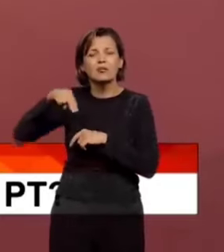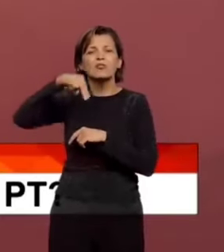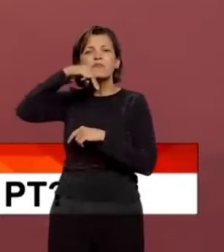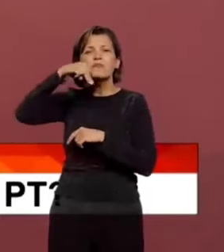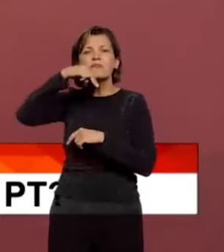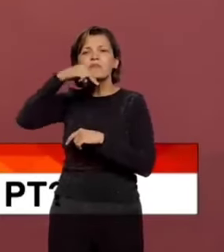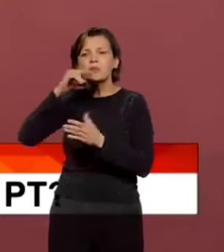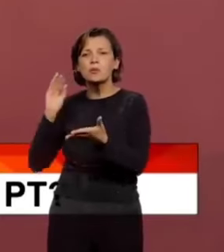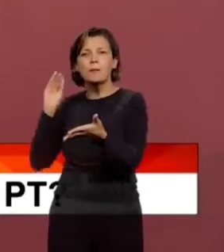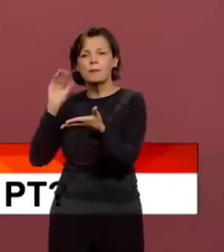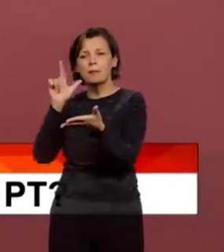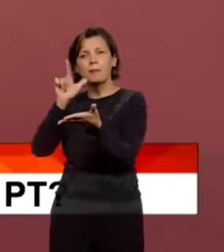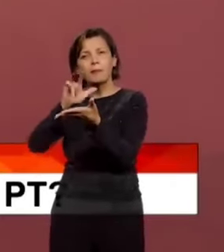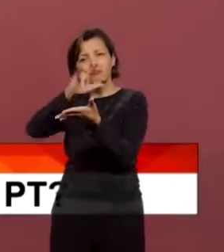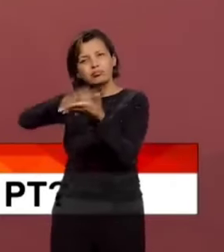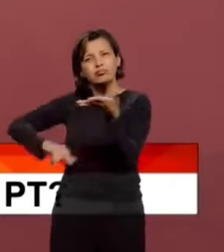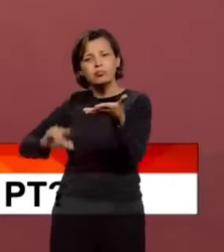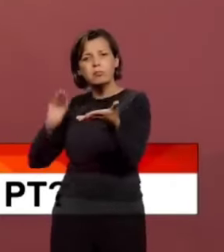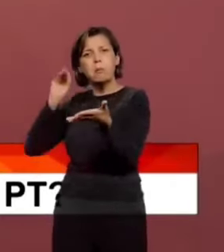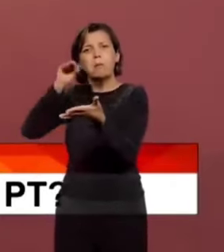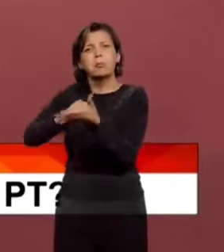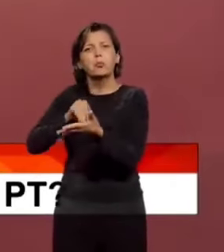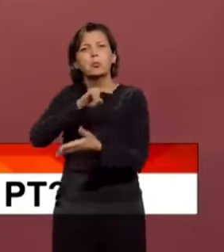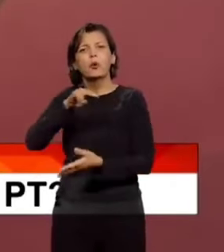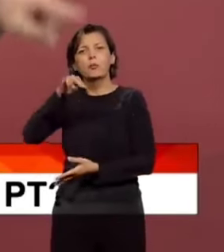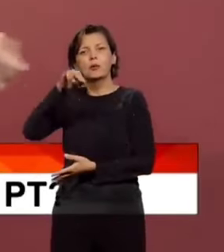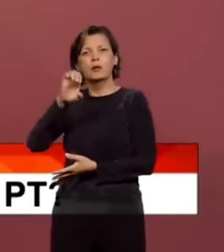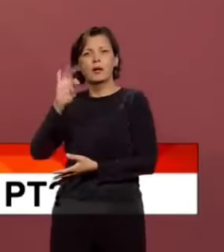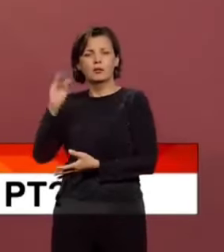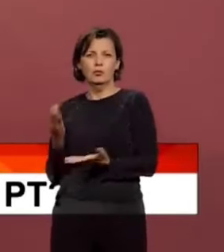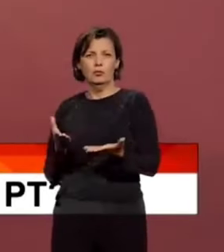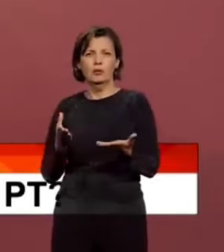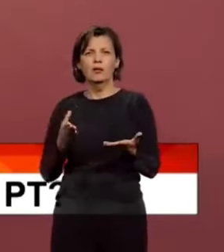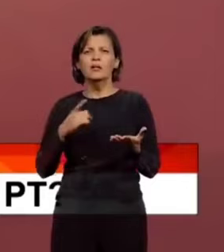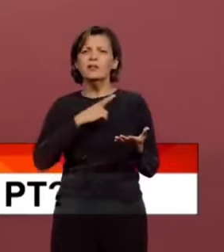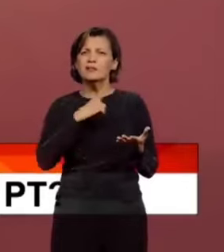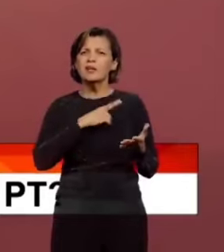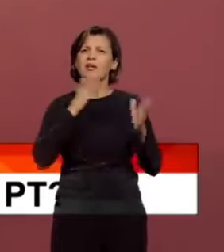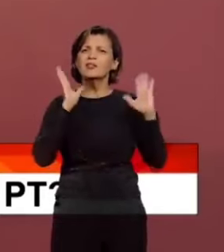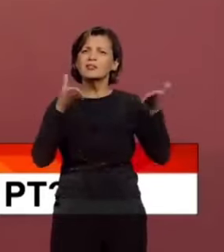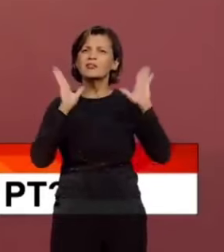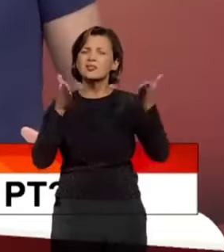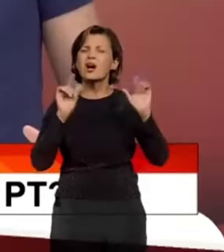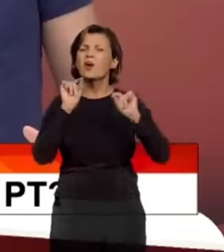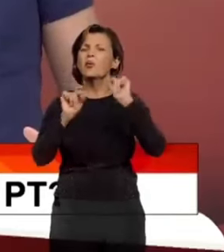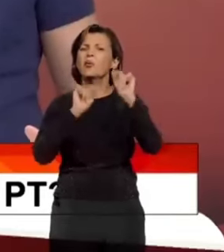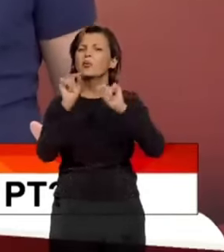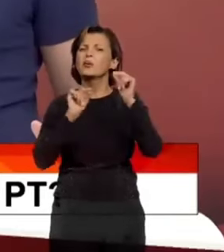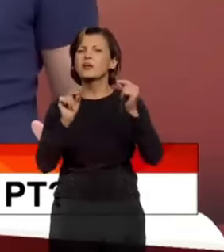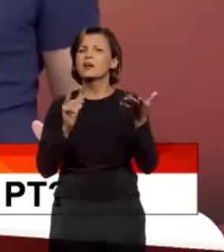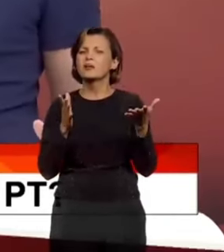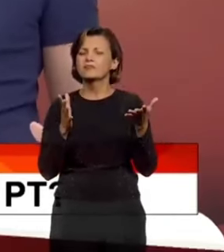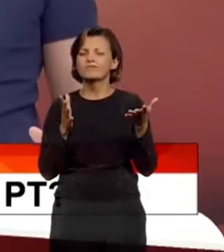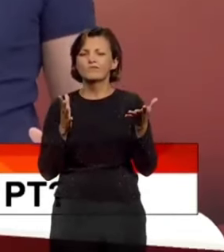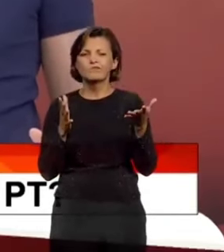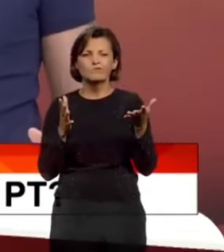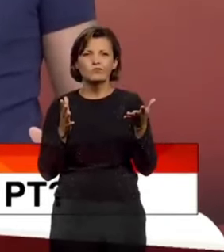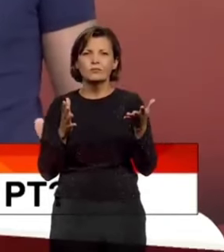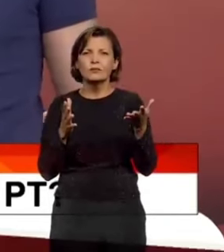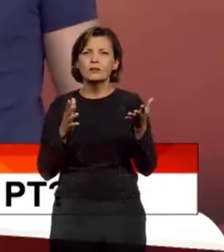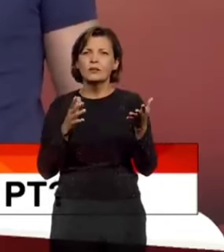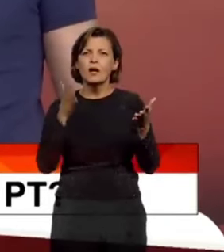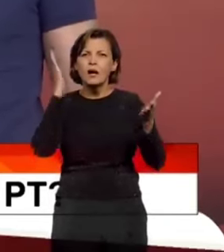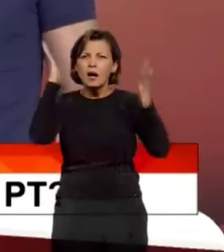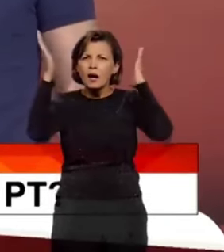e o Lula cozinha roubou mais de 30 aqueles vagões Sabe aqueles ladrões ele pegou 30 Como é que chama a container